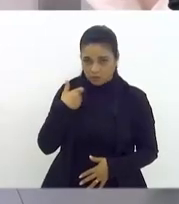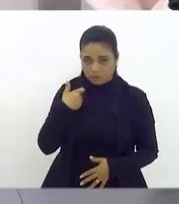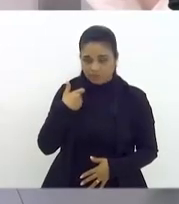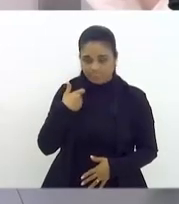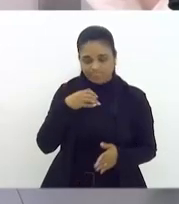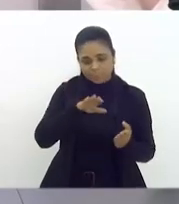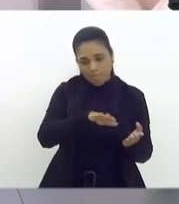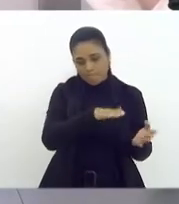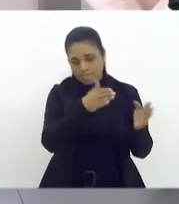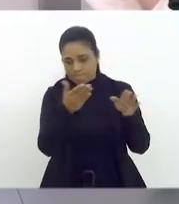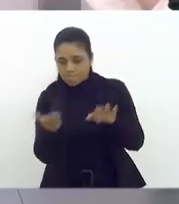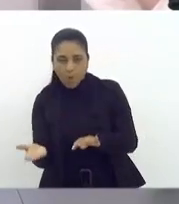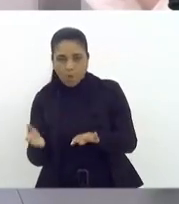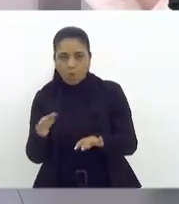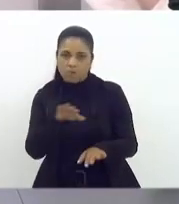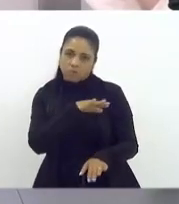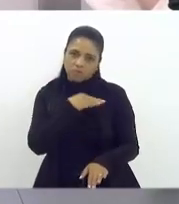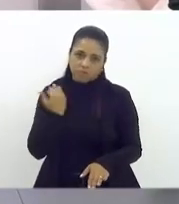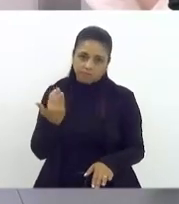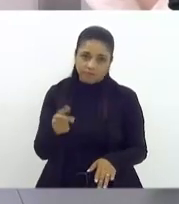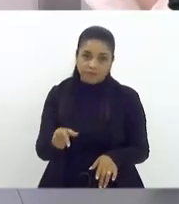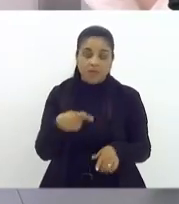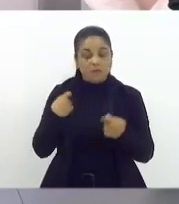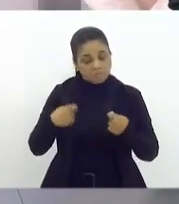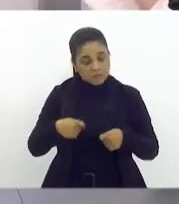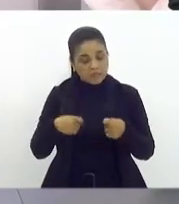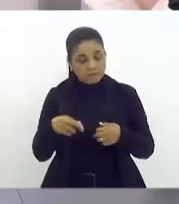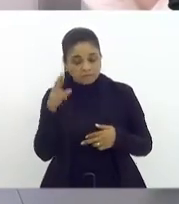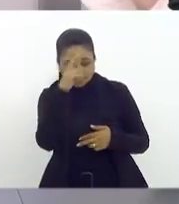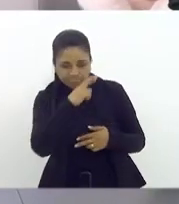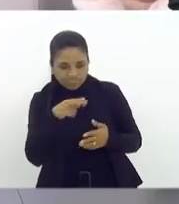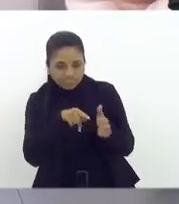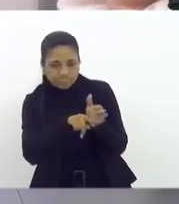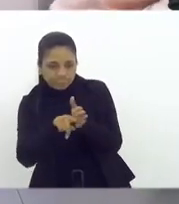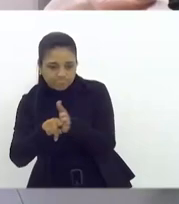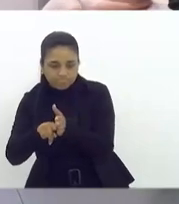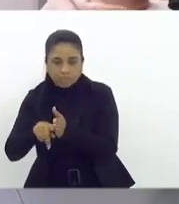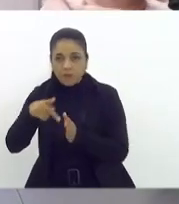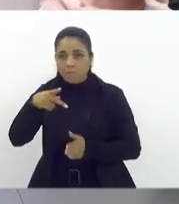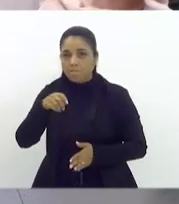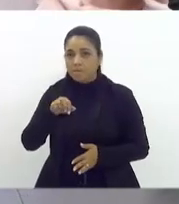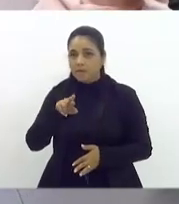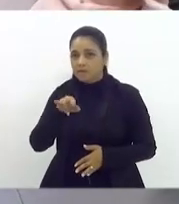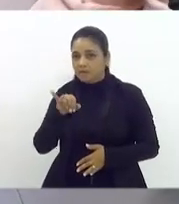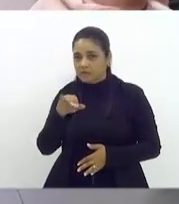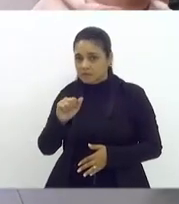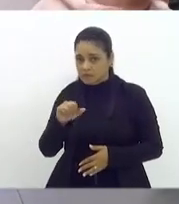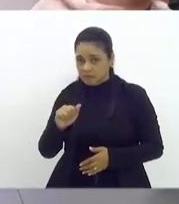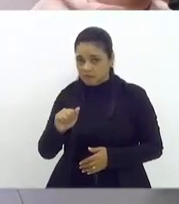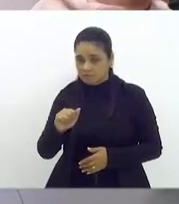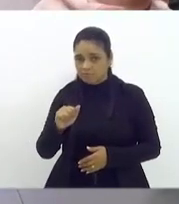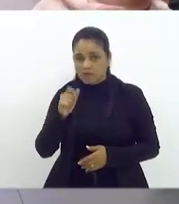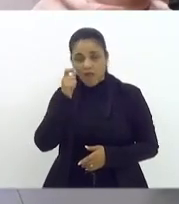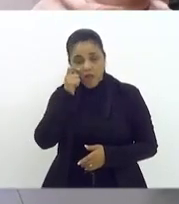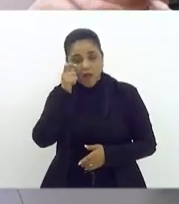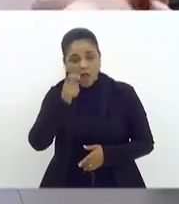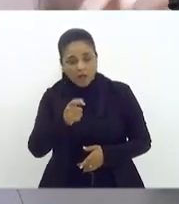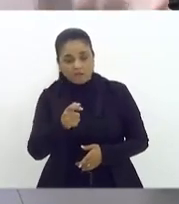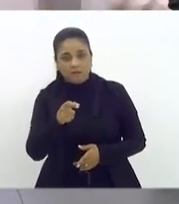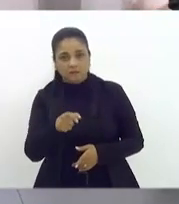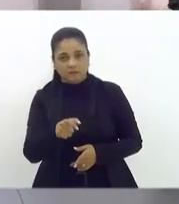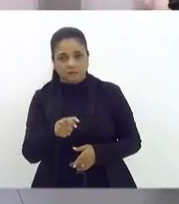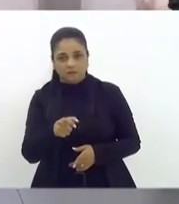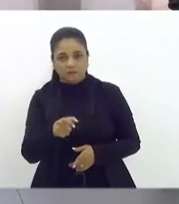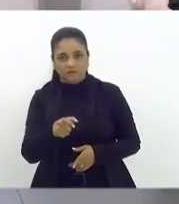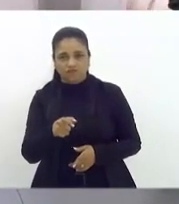foi morta e a gente precisava de uma perícia local e a perícia local me chamou muita atenção é porque